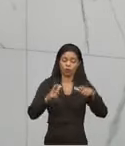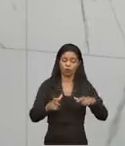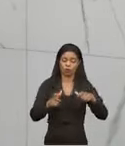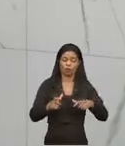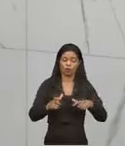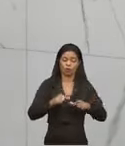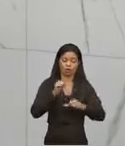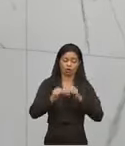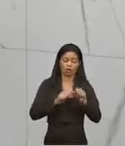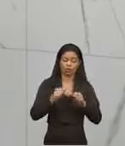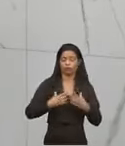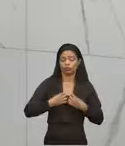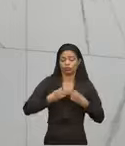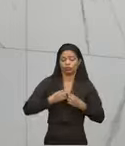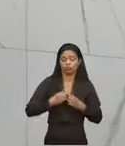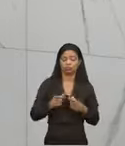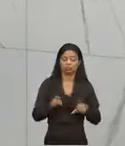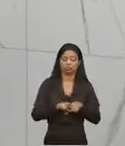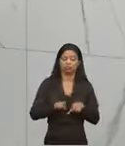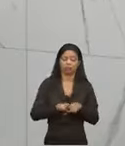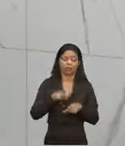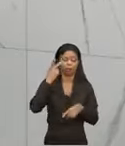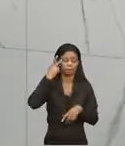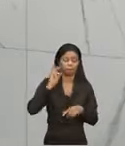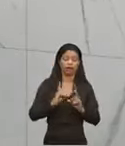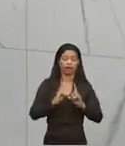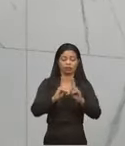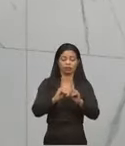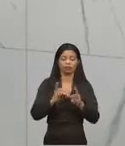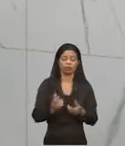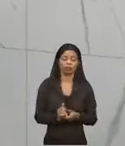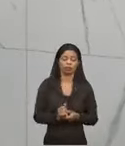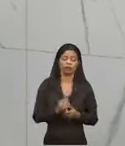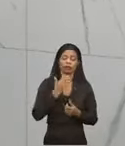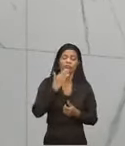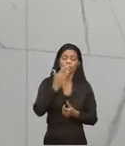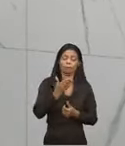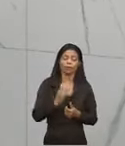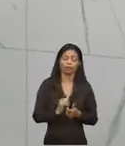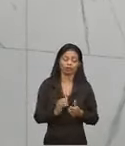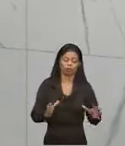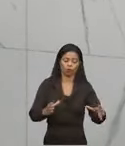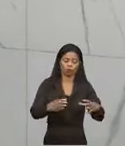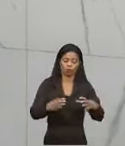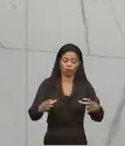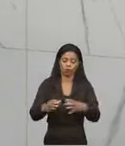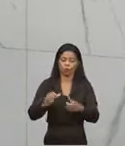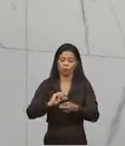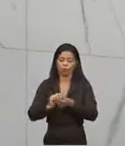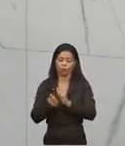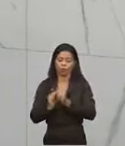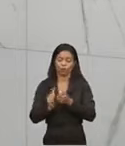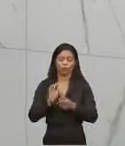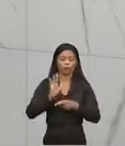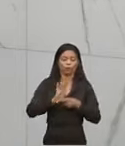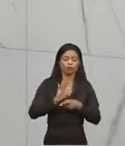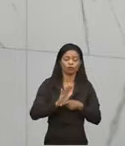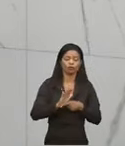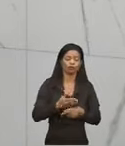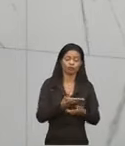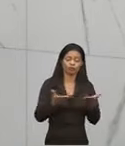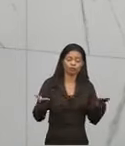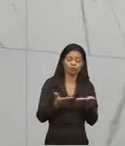demanda. Então, essa também é uma luta que eu peço a essa casa, a comissão de esporte, que me ajude nisso. Eu acho que os senhores são importantes, a